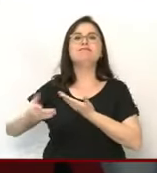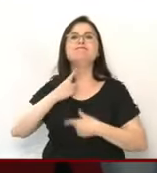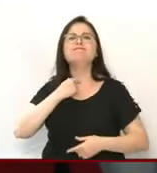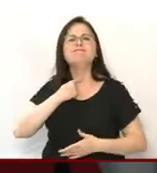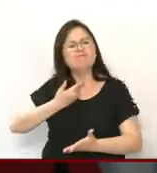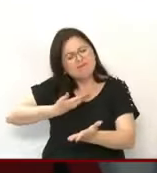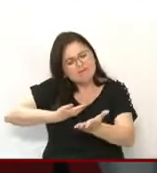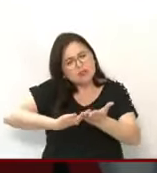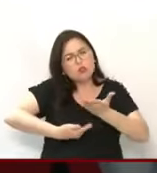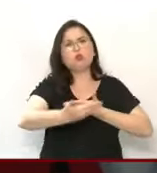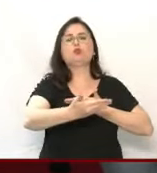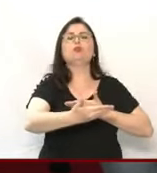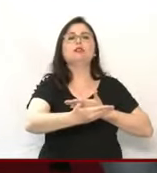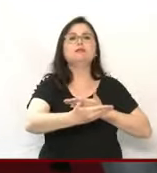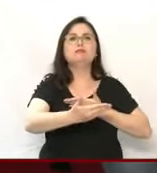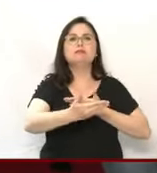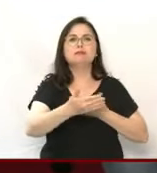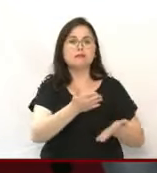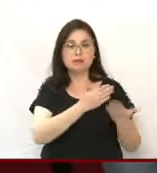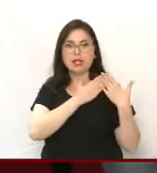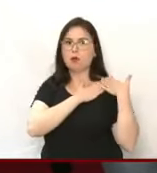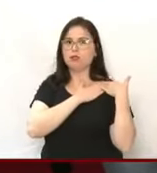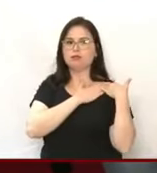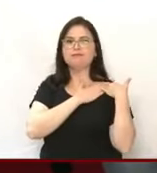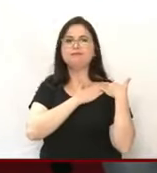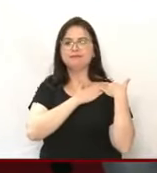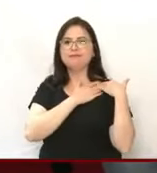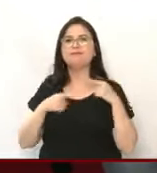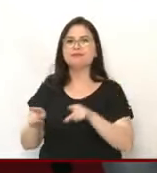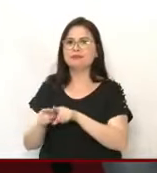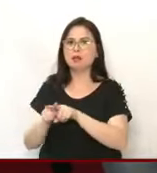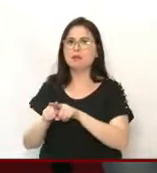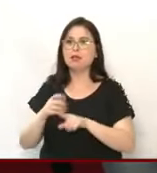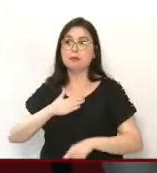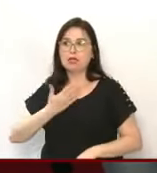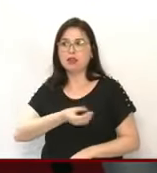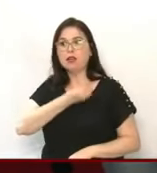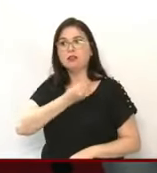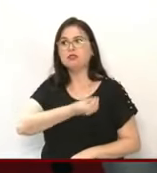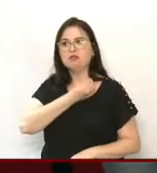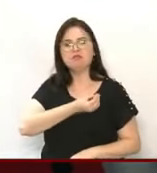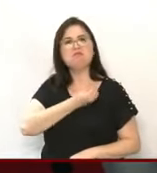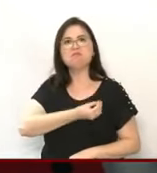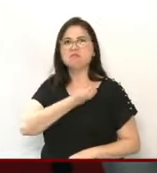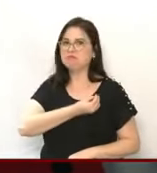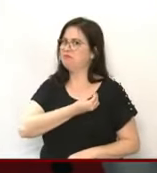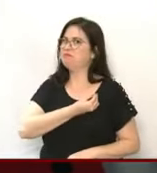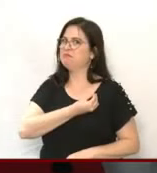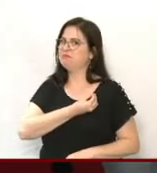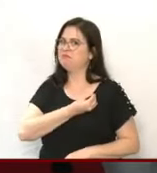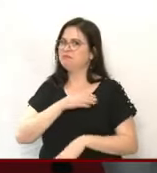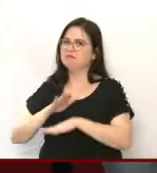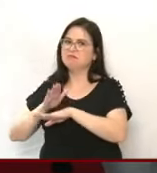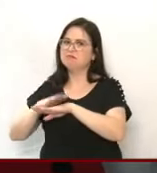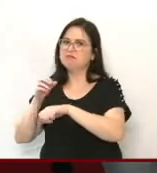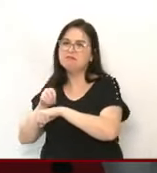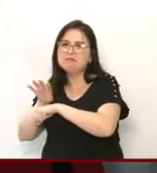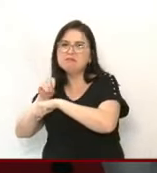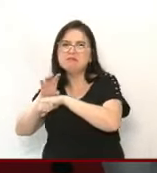que tivesse esse comprometimento, que fizesse que a minha vida fosse algo produtivo. E ela está